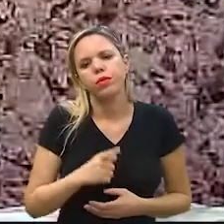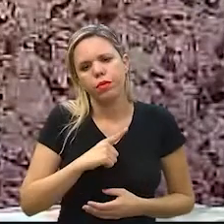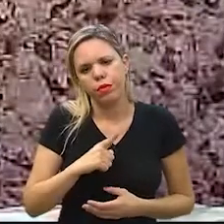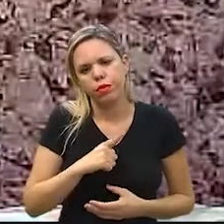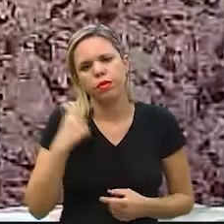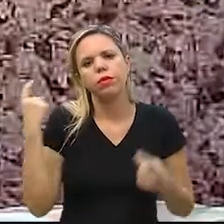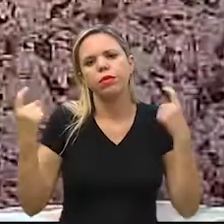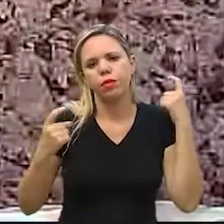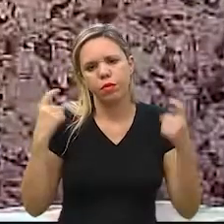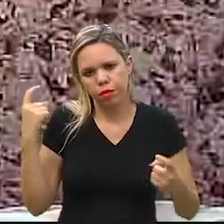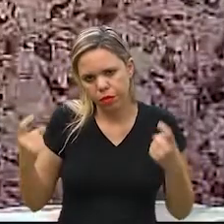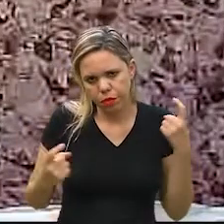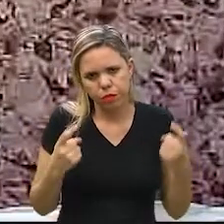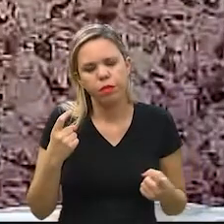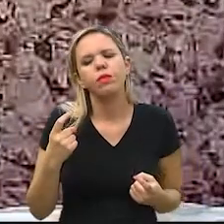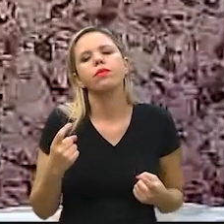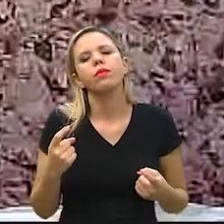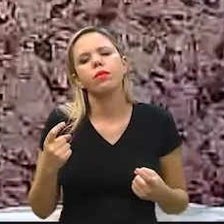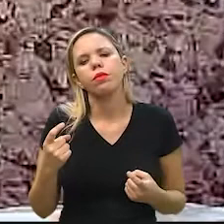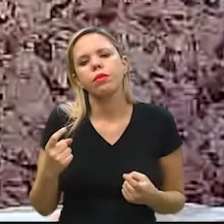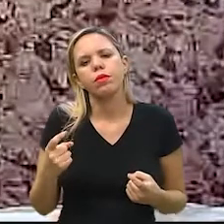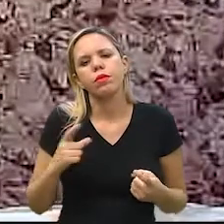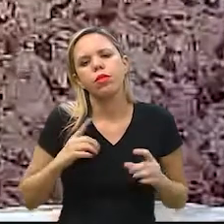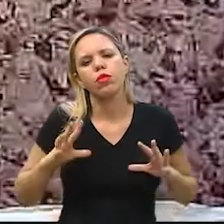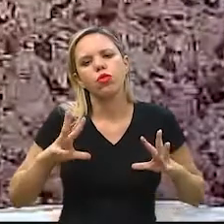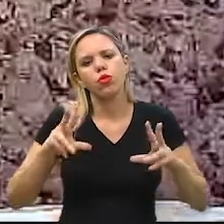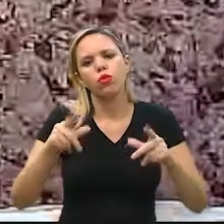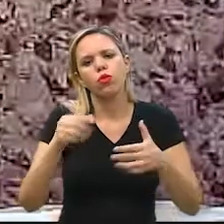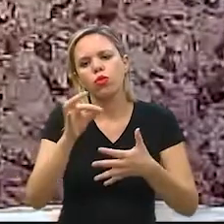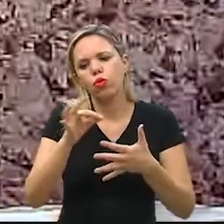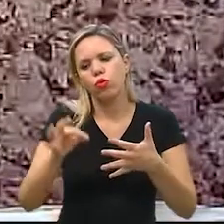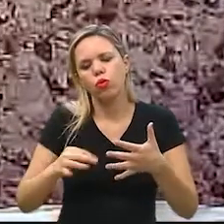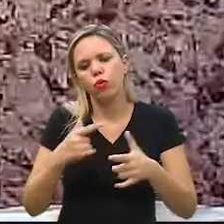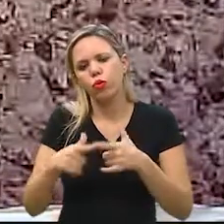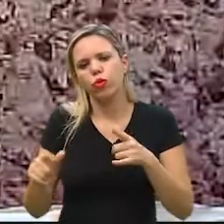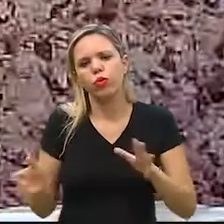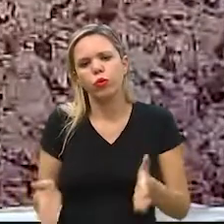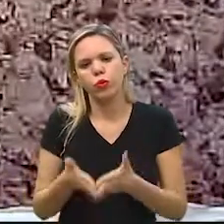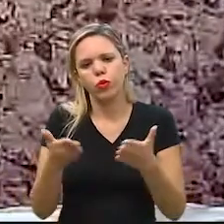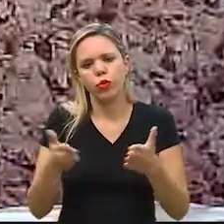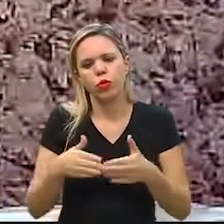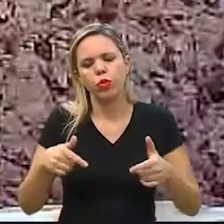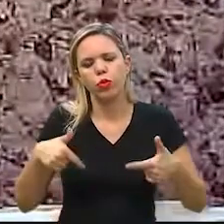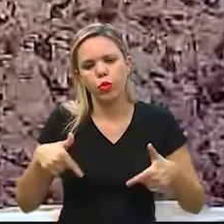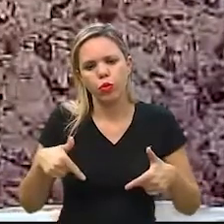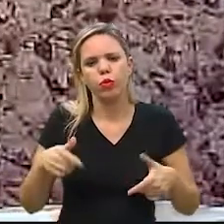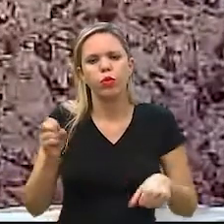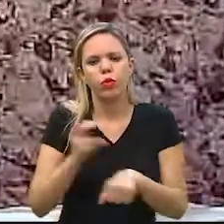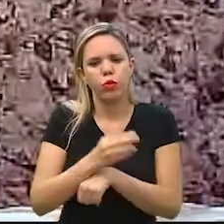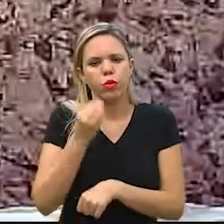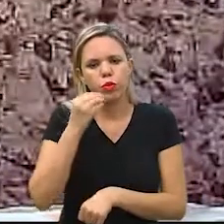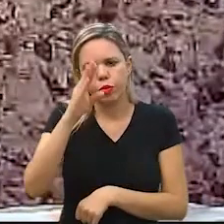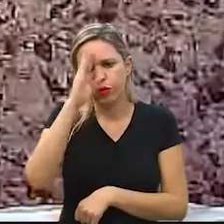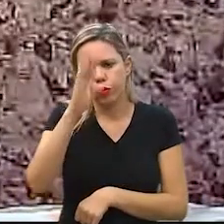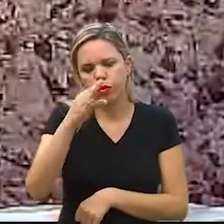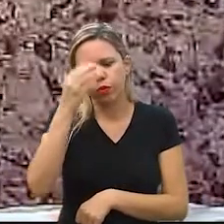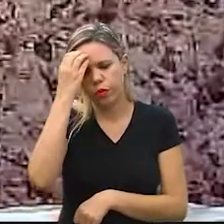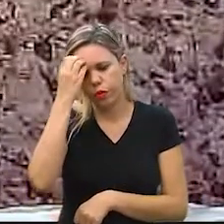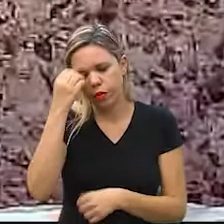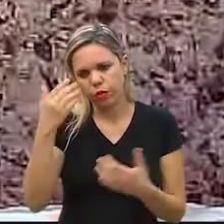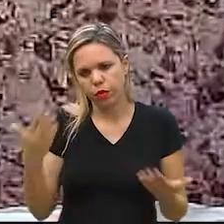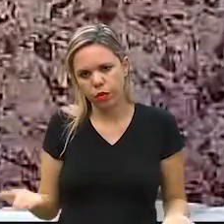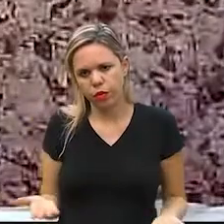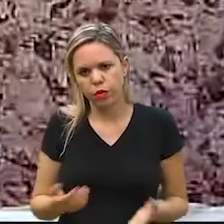muita preocupação com todas as questões sociais, mas com o emprego e principalmente com